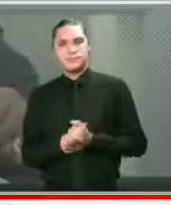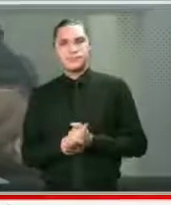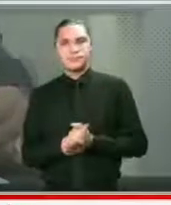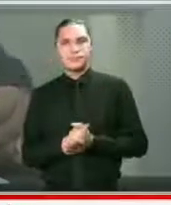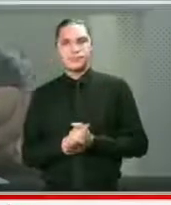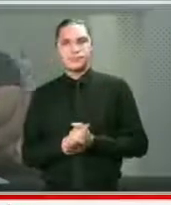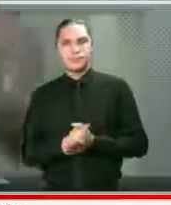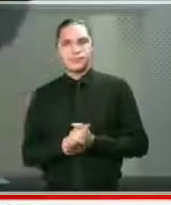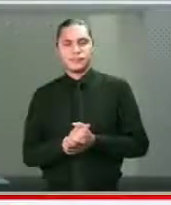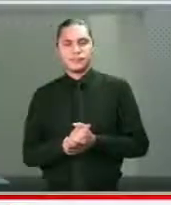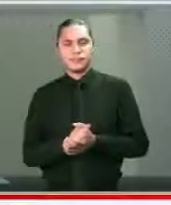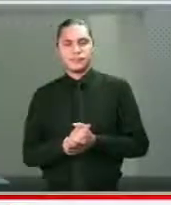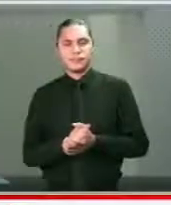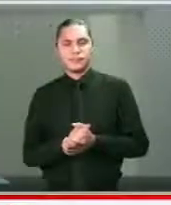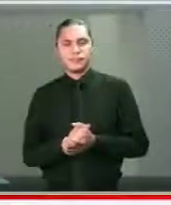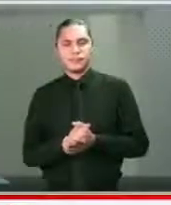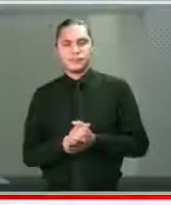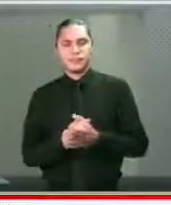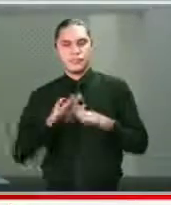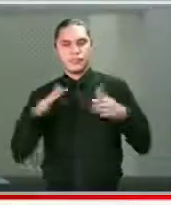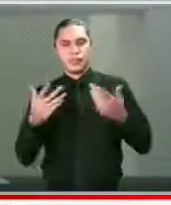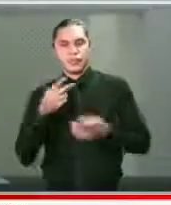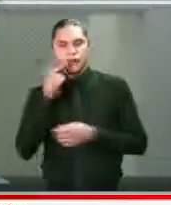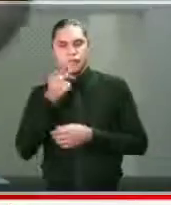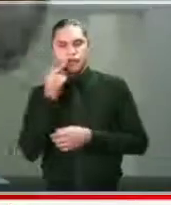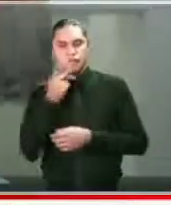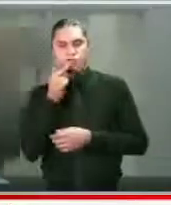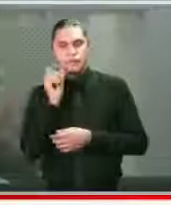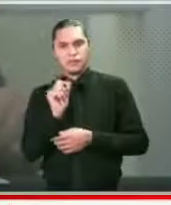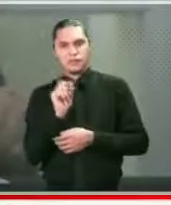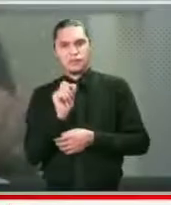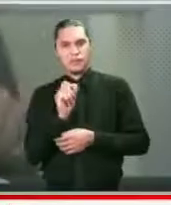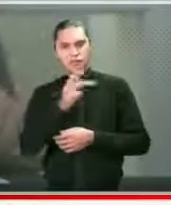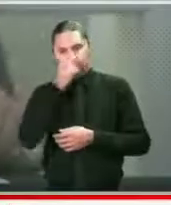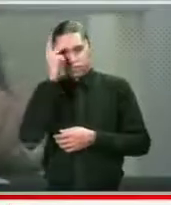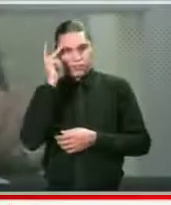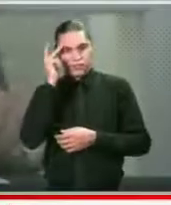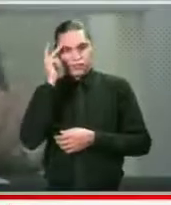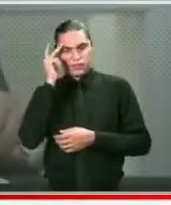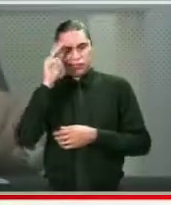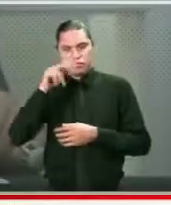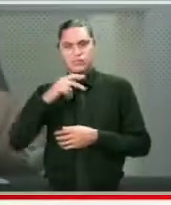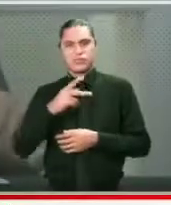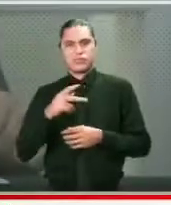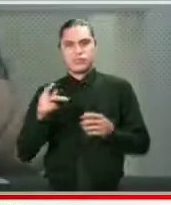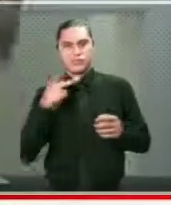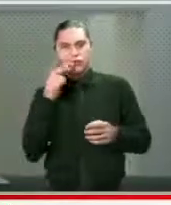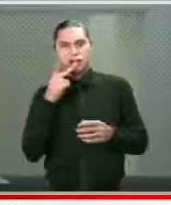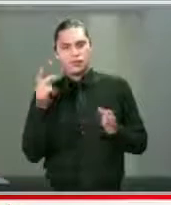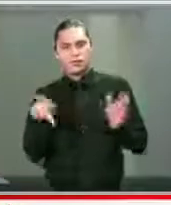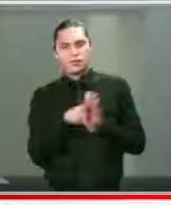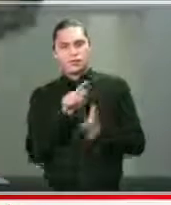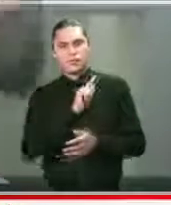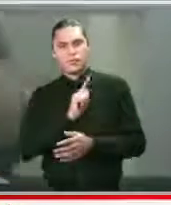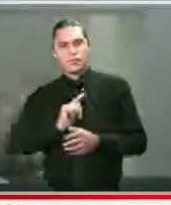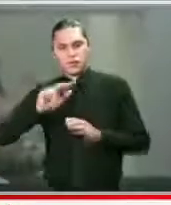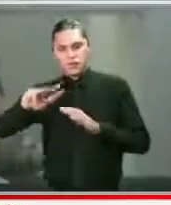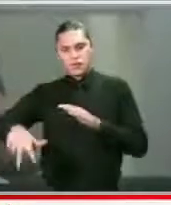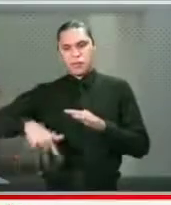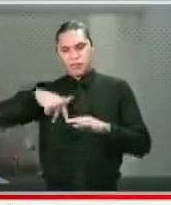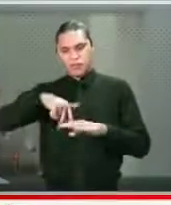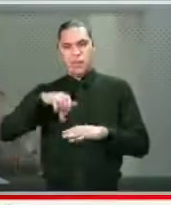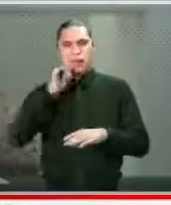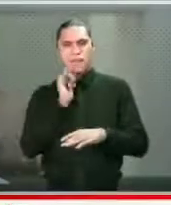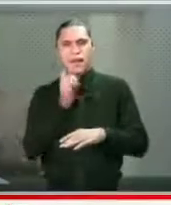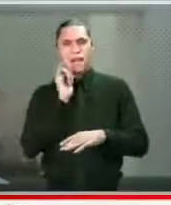então que diga que algum porta-voz do governo suba nesta Tribuna e diga me diga o que que